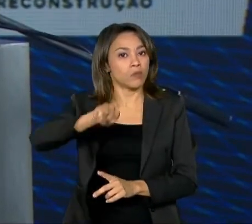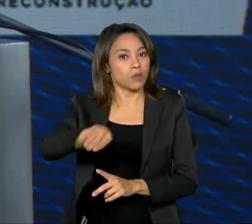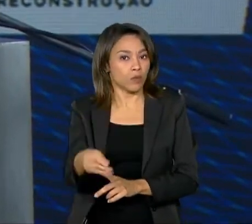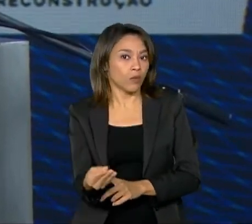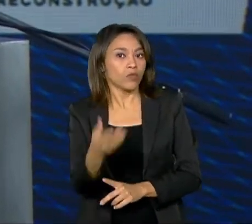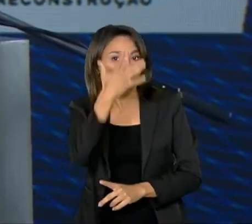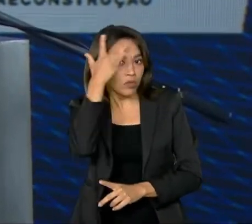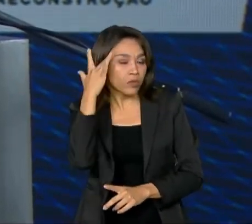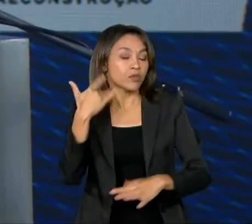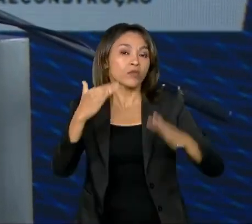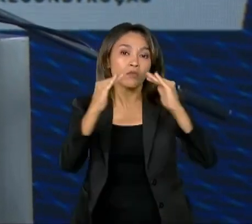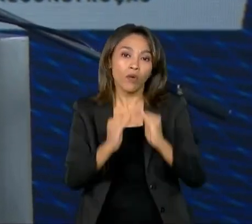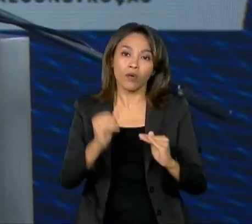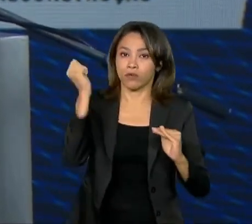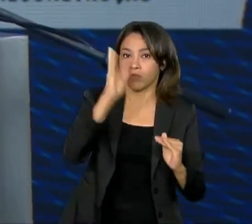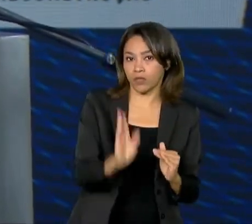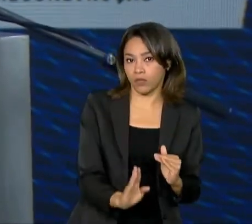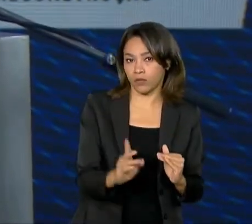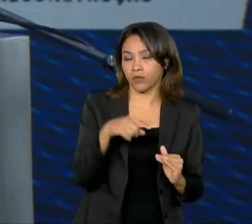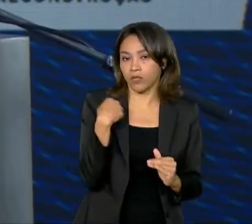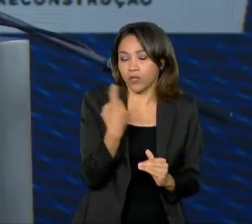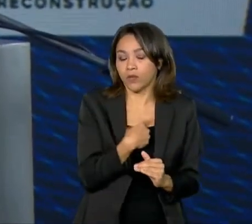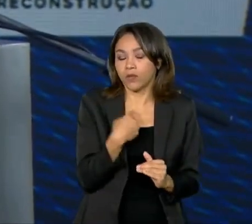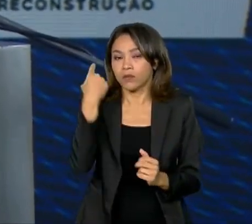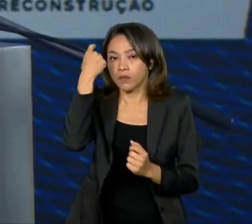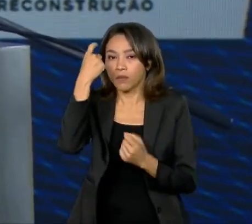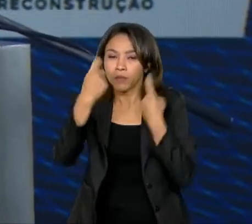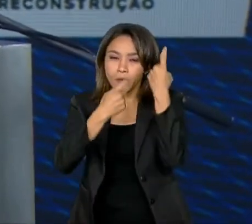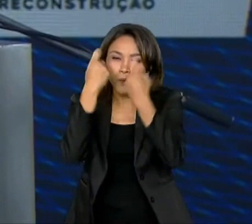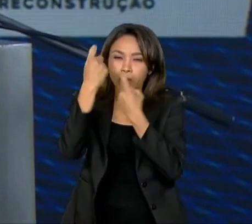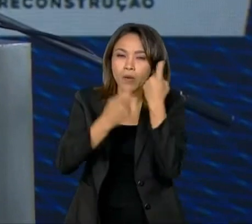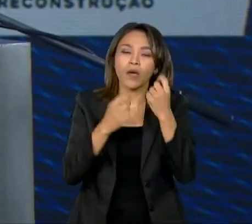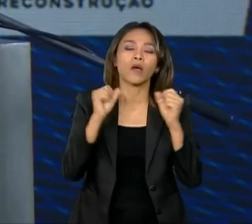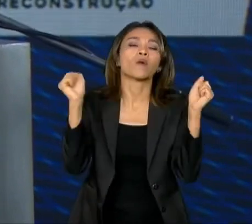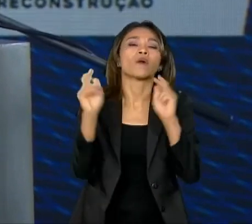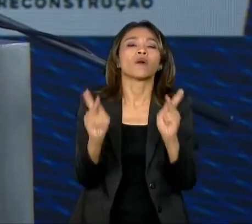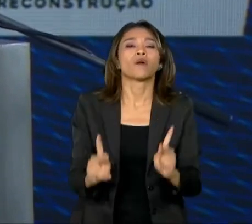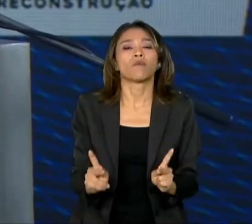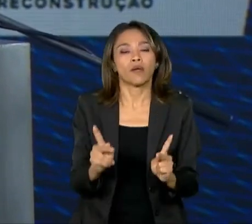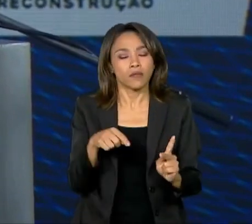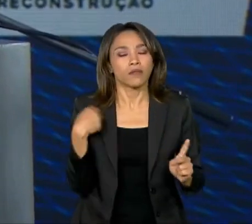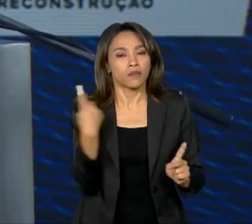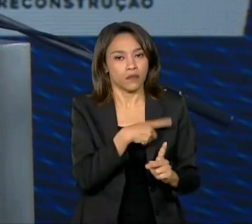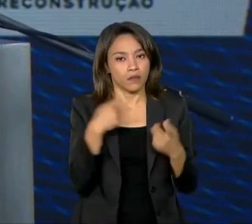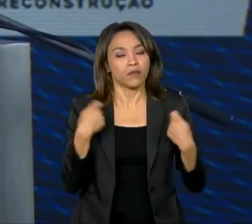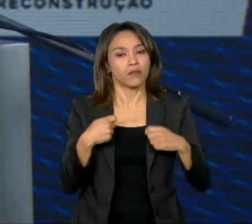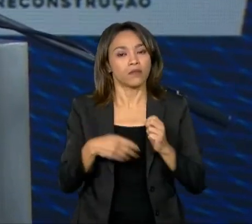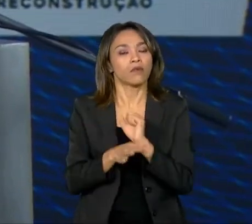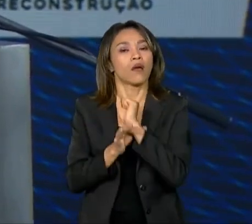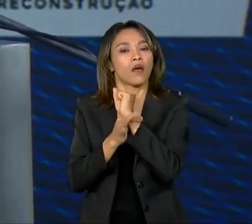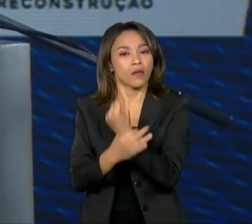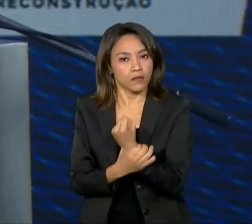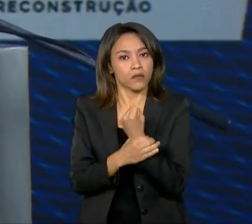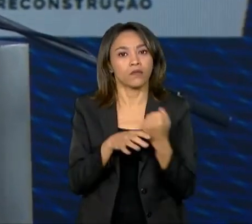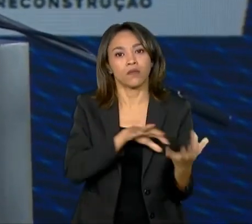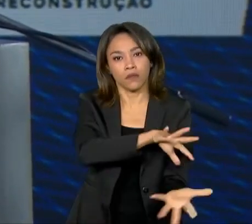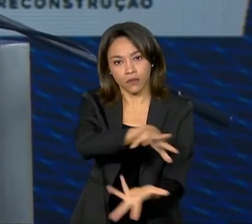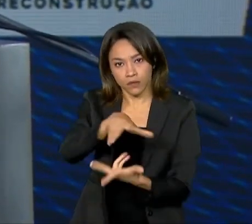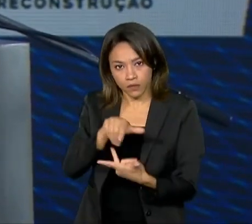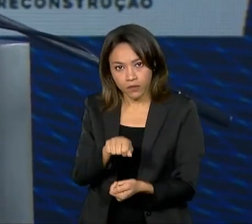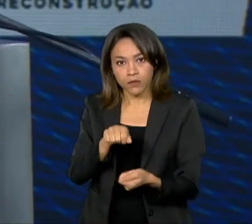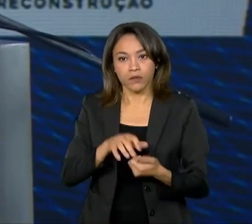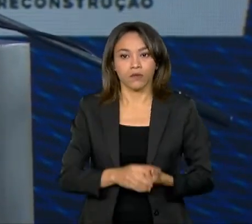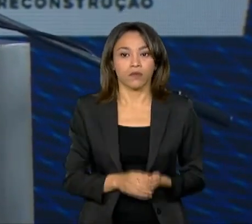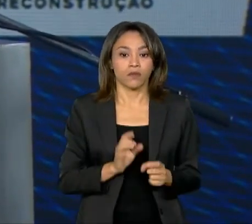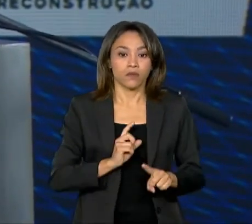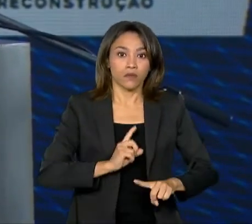país e nos preocupar com a tranquilidade que nós precisamos garantir ao planeta terra